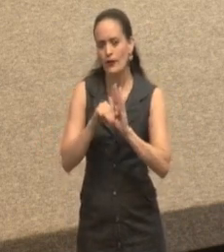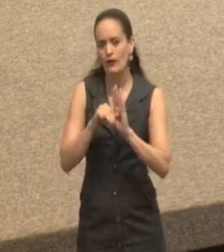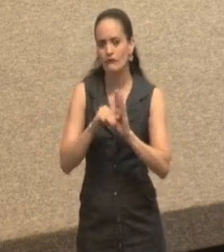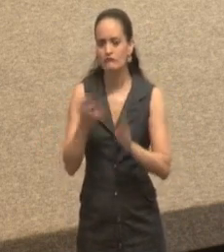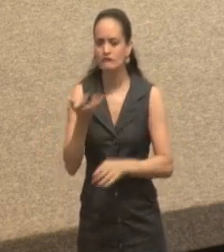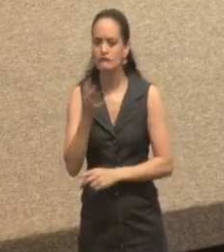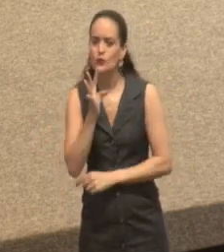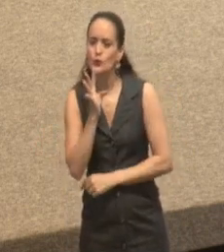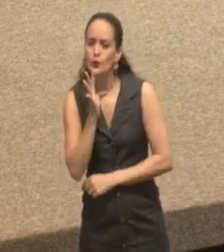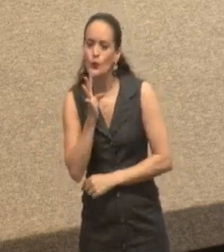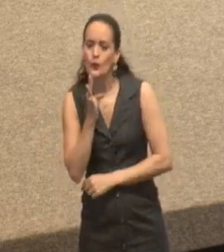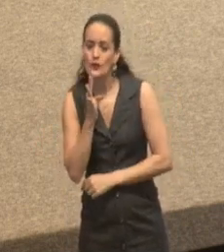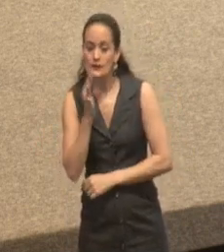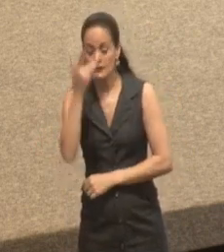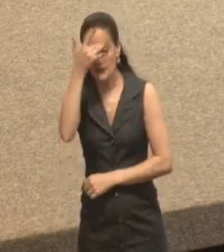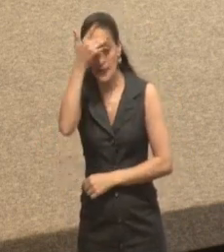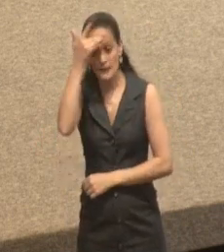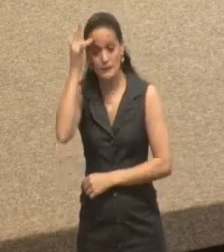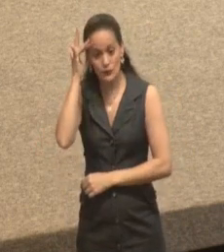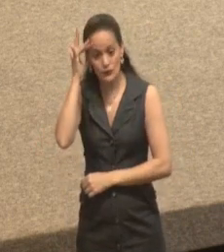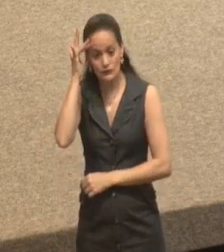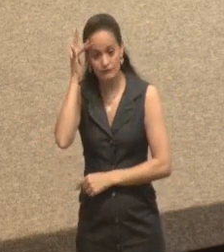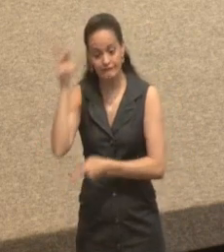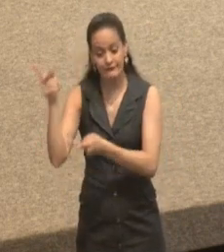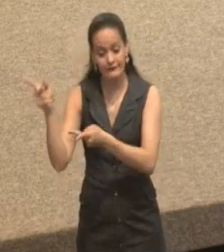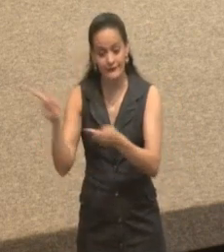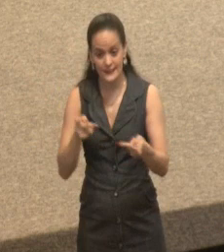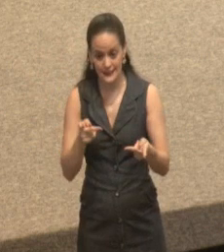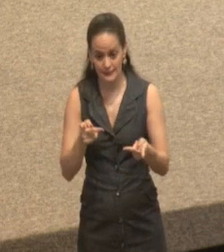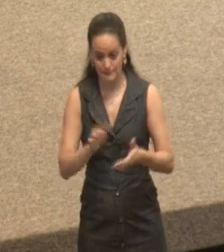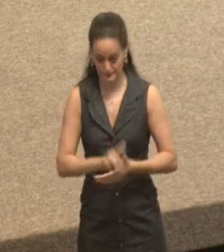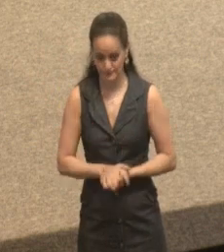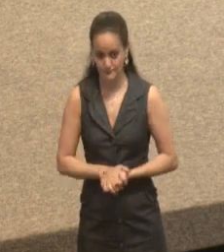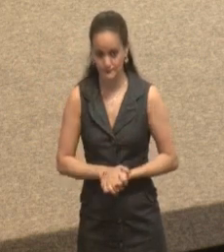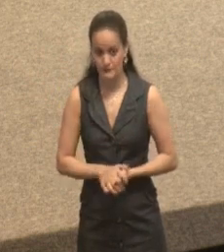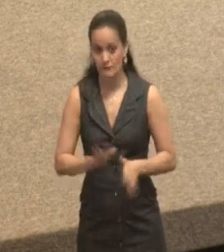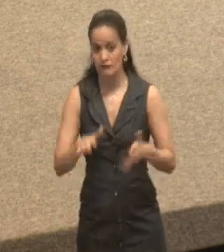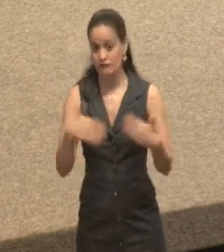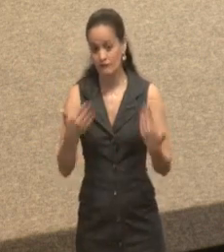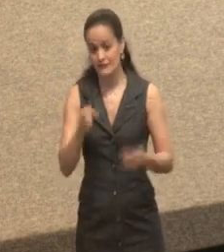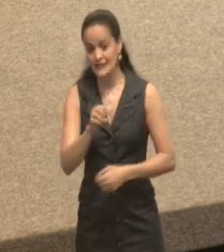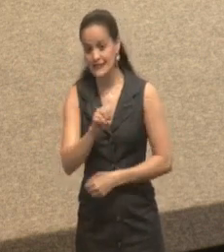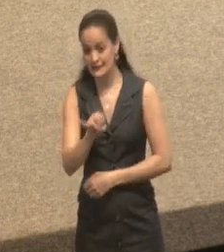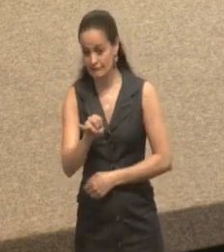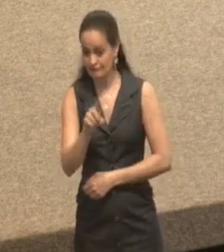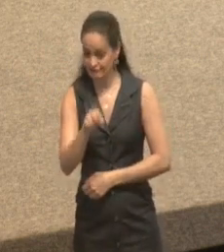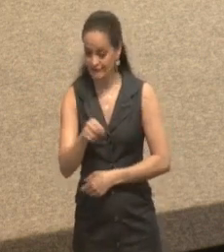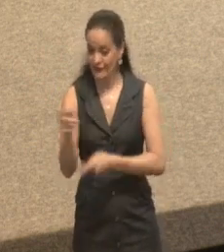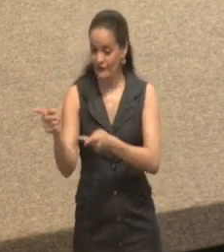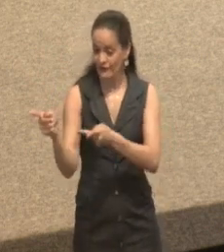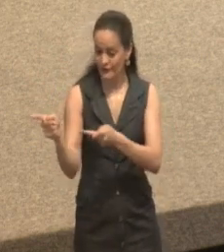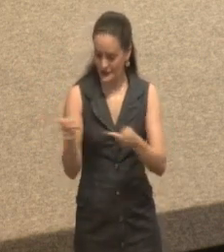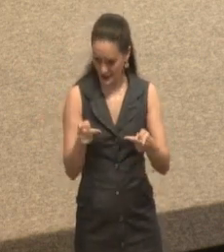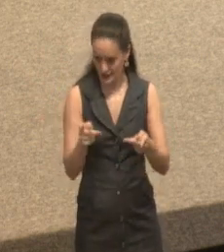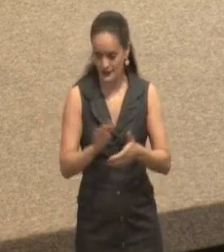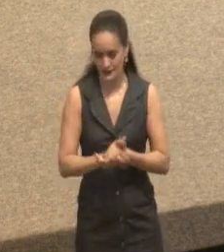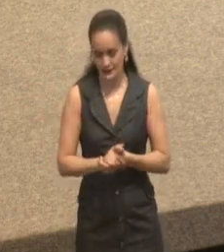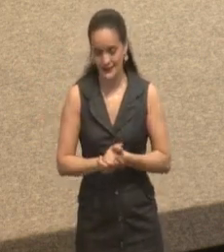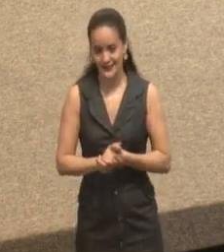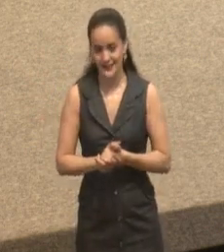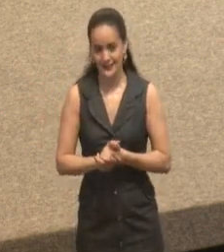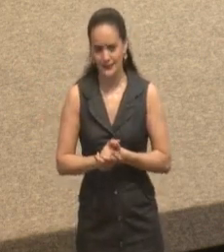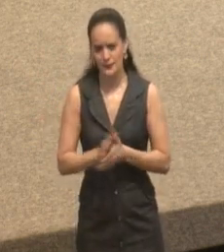para conhecer as pessoas que estão nos visitando. Então, querido, por gentileza, nós vamos pedir que